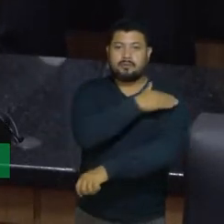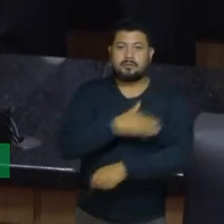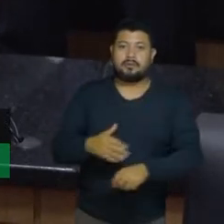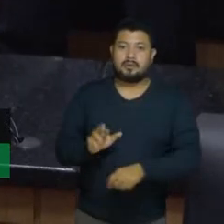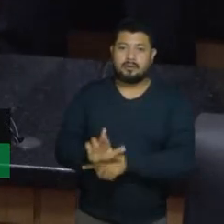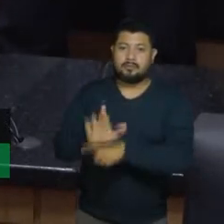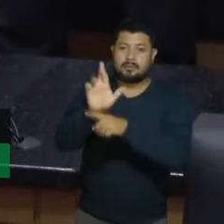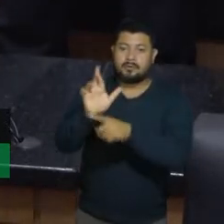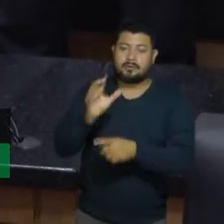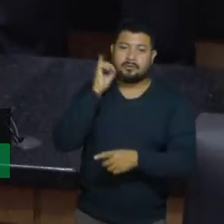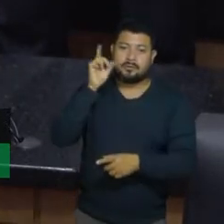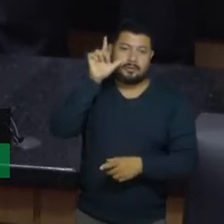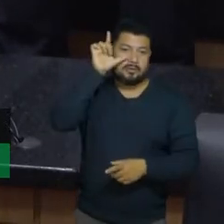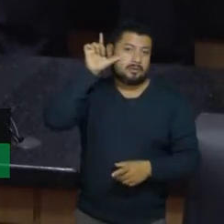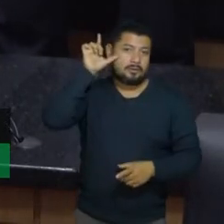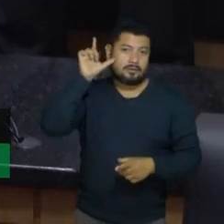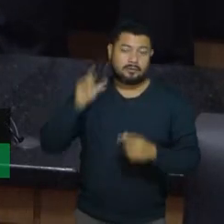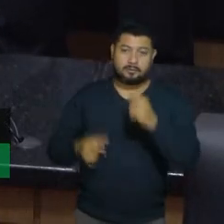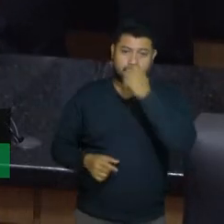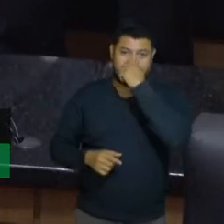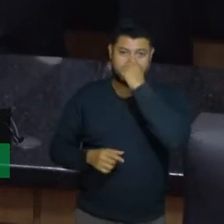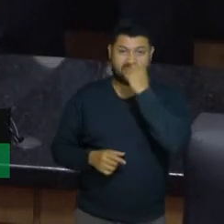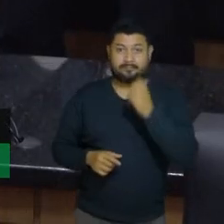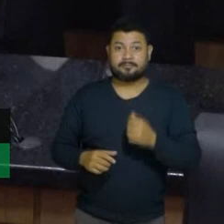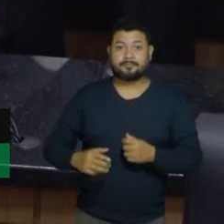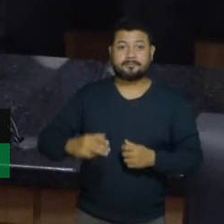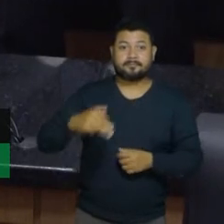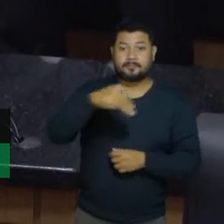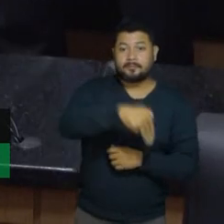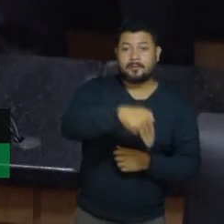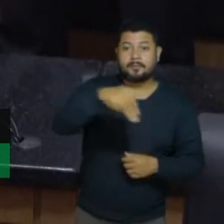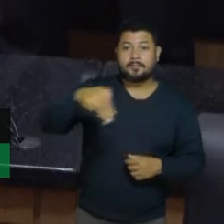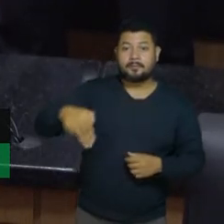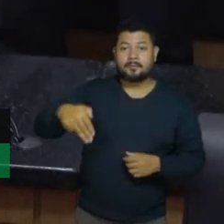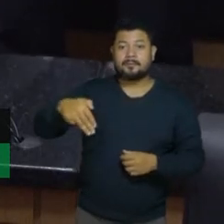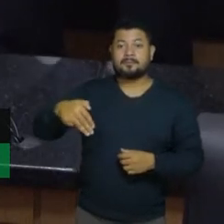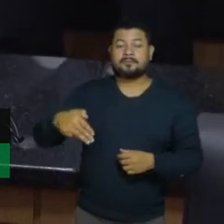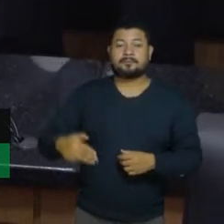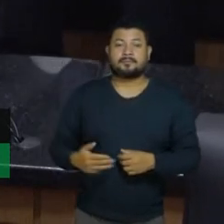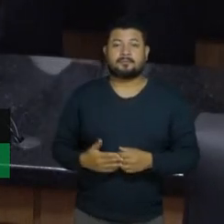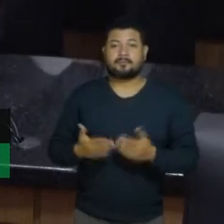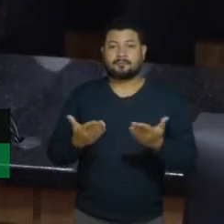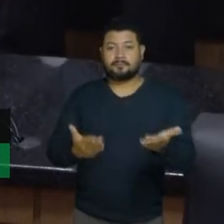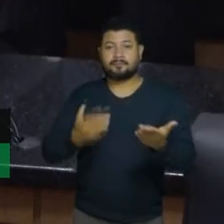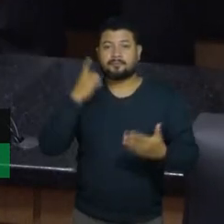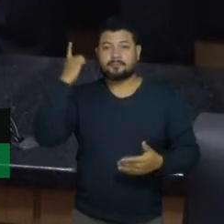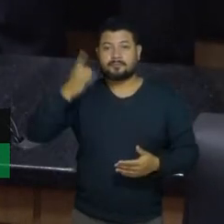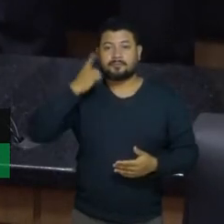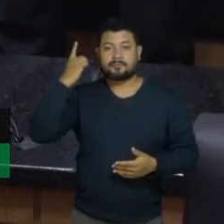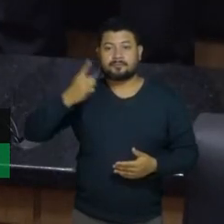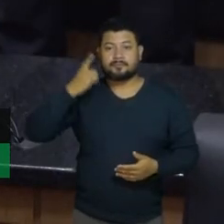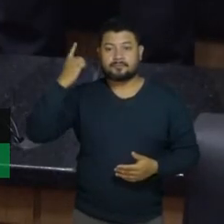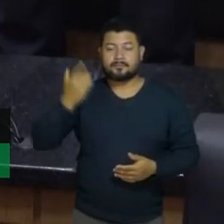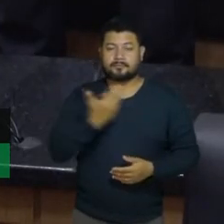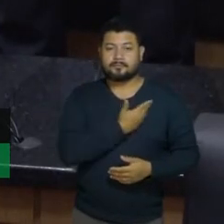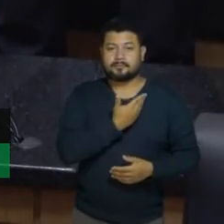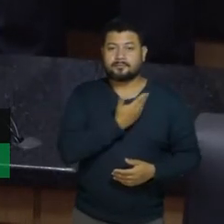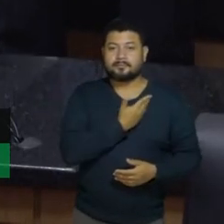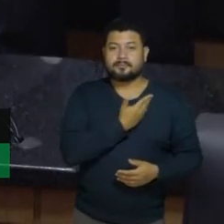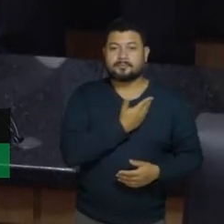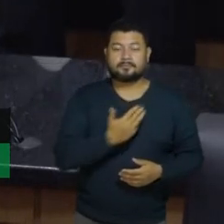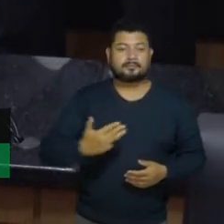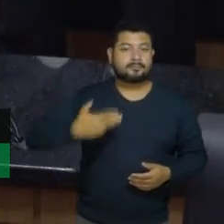deputado Lucas Neves, bem como o deputado Mário Mota, né, o nosso querido colega